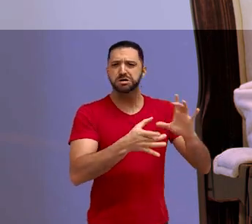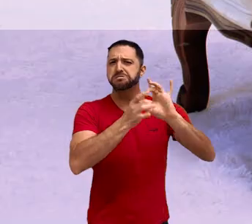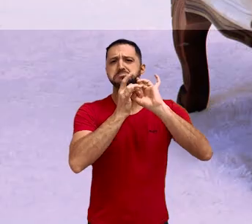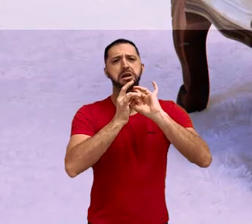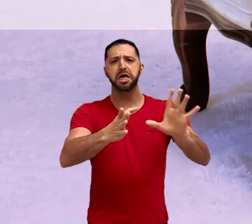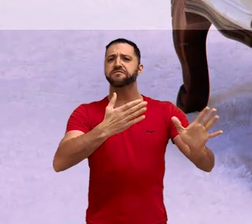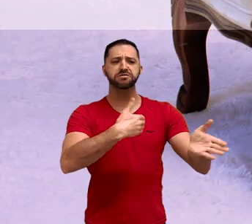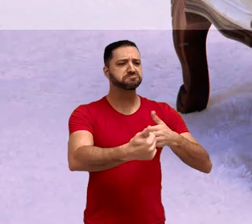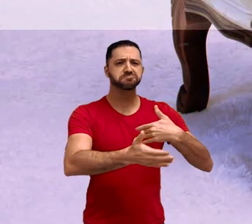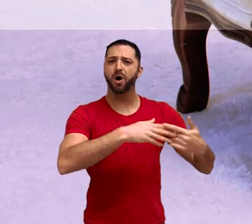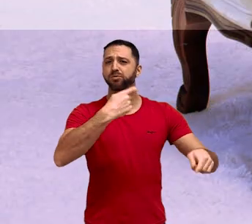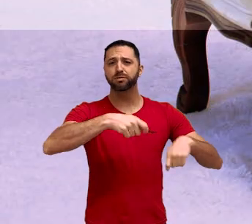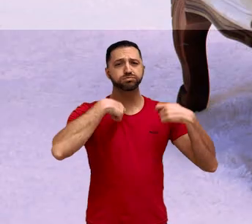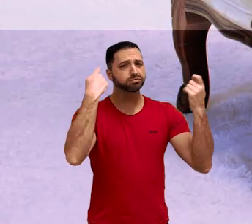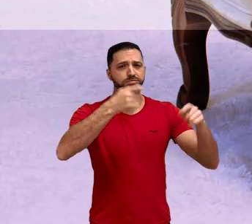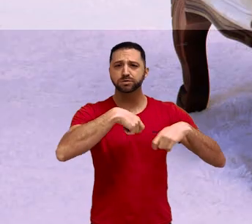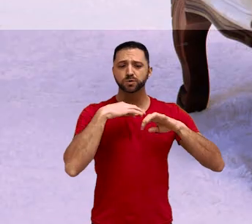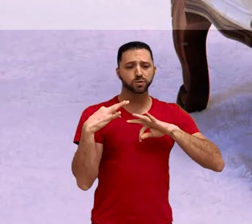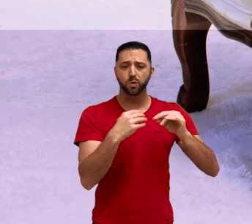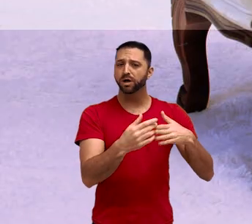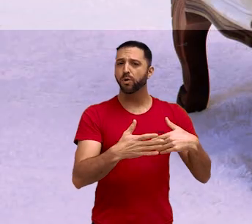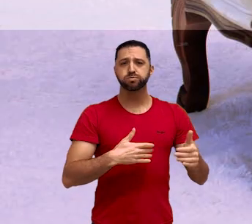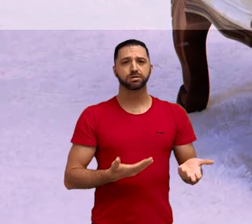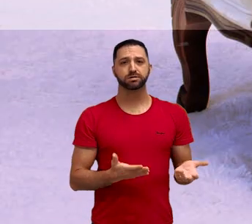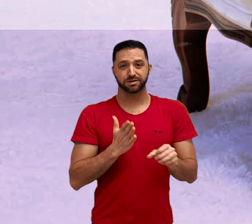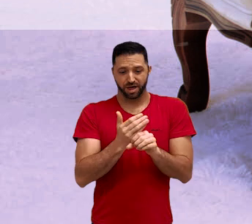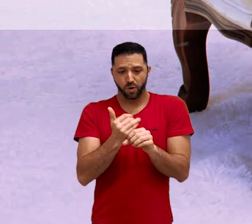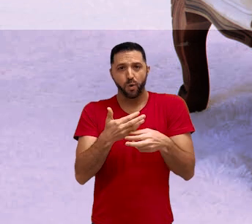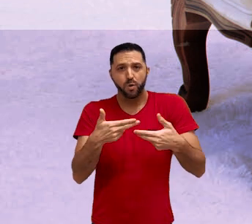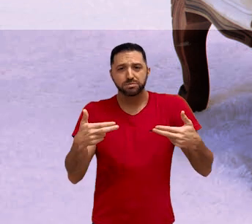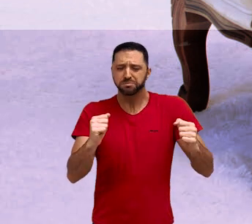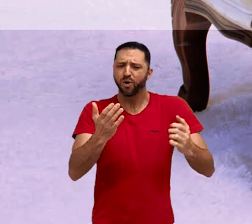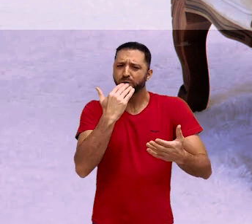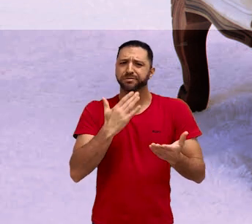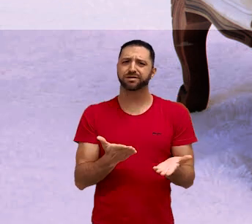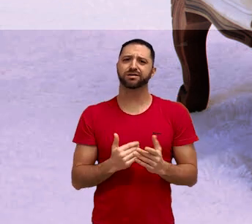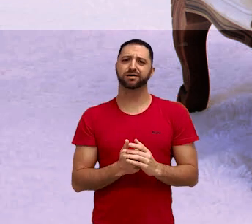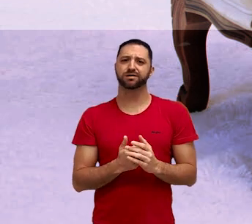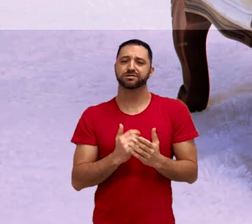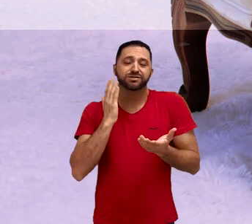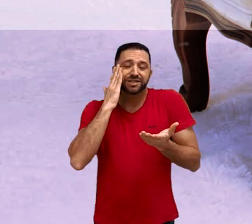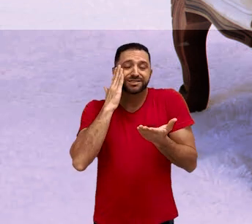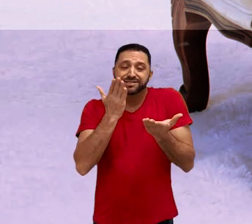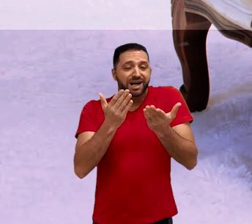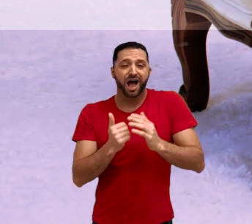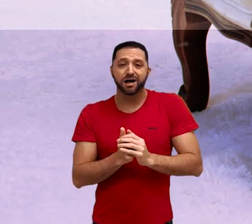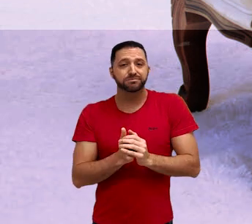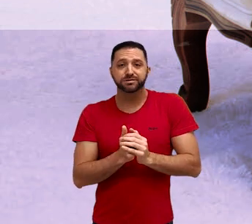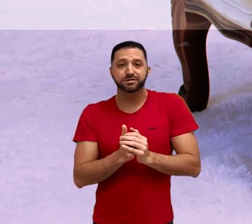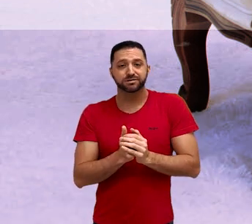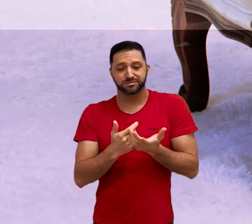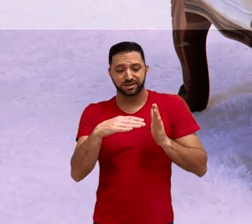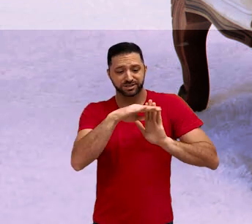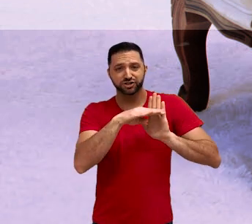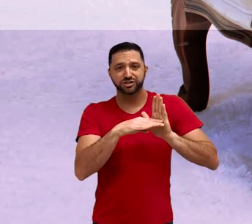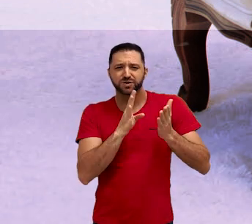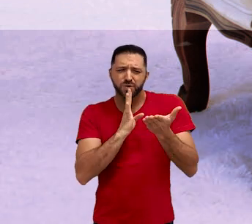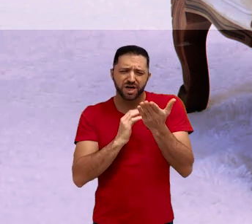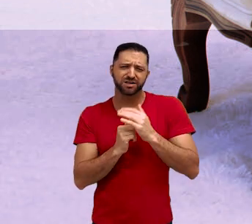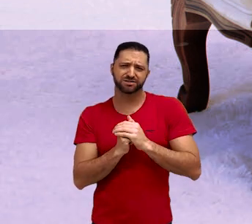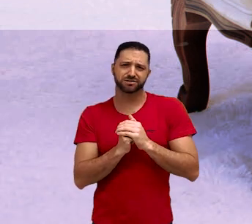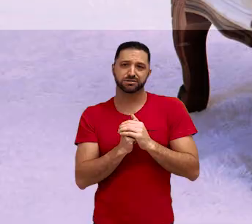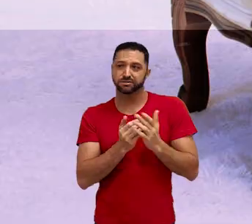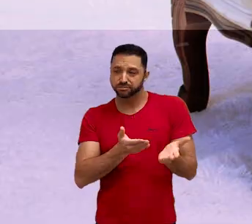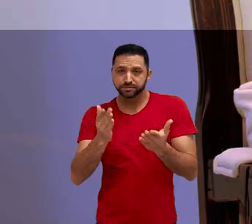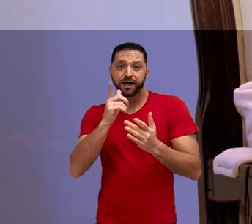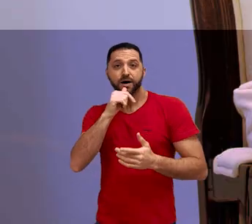bem. Verduras, à vontade, super bem. Legumes, sim, super bem. Então, você já conhece, é só pôr a